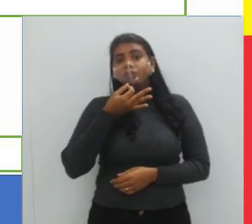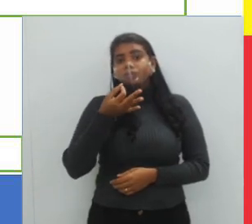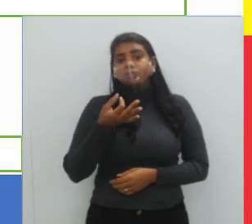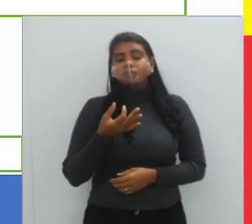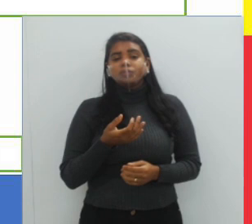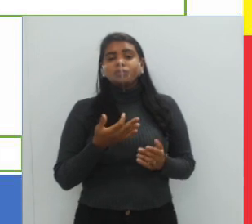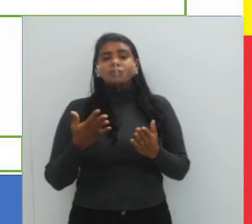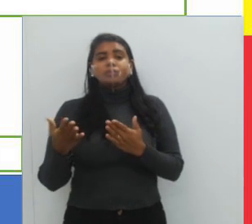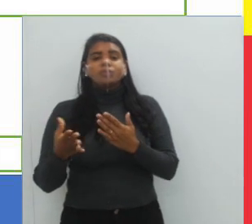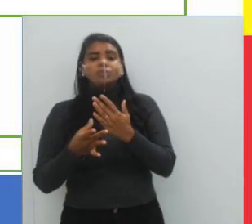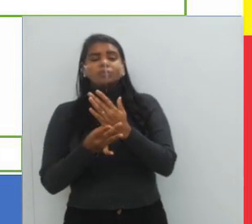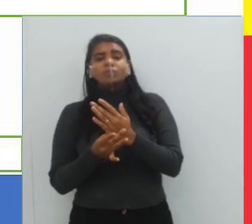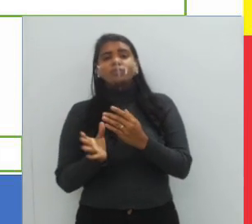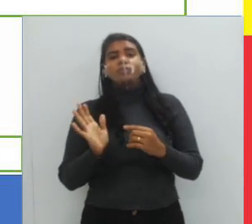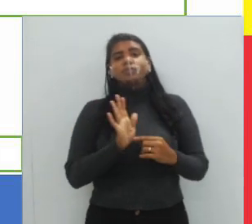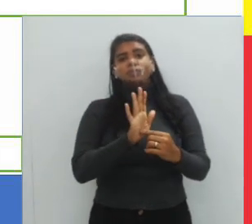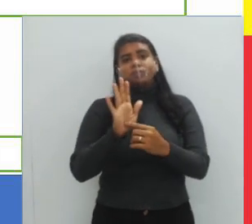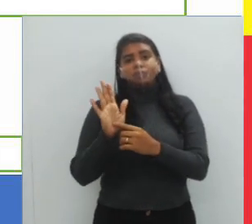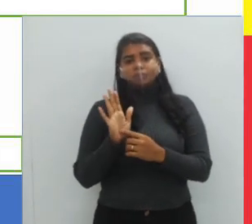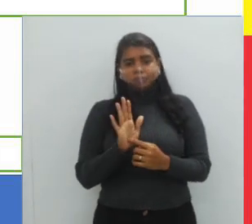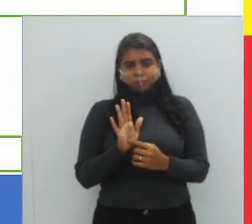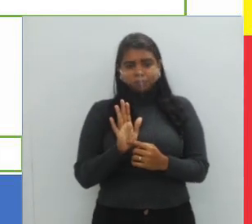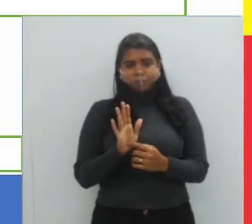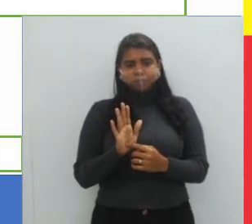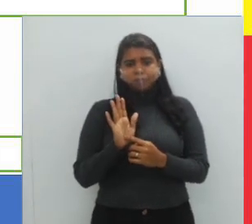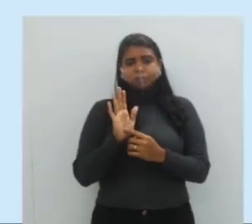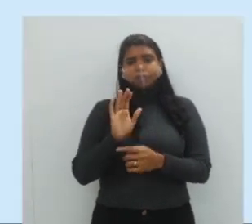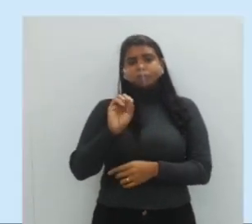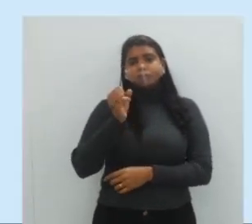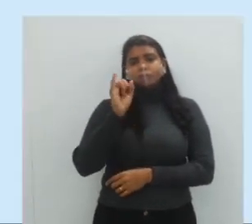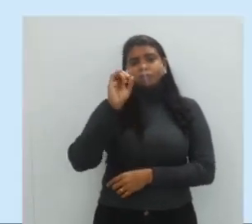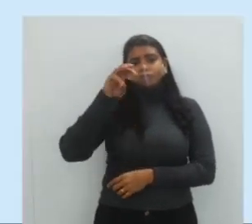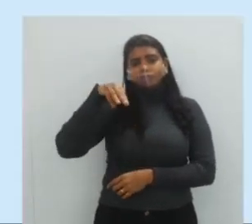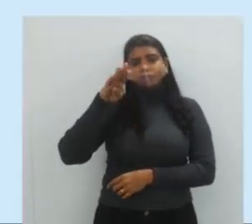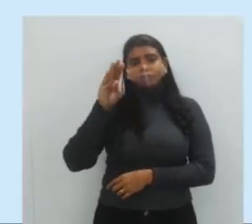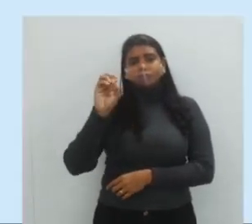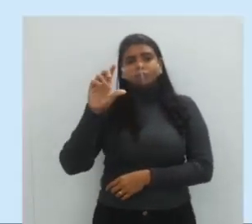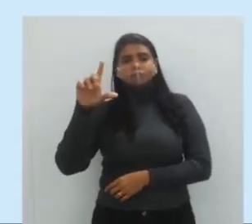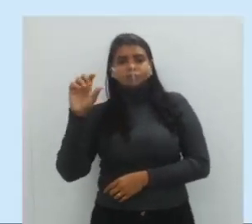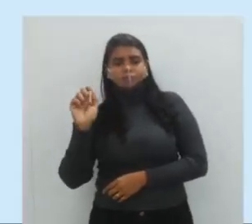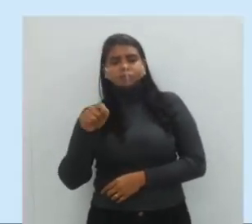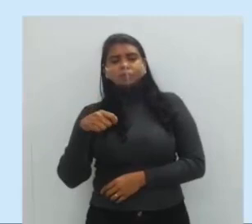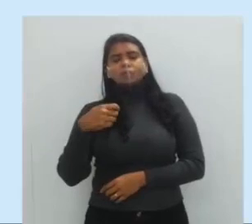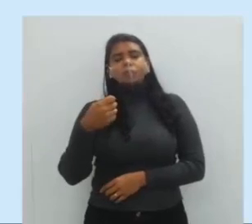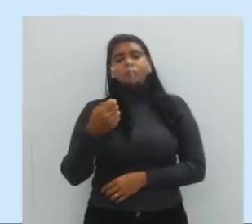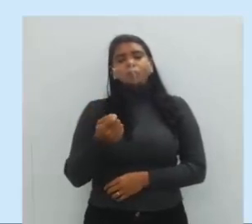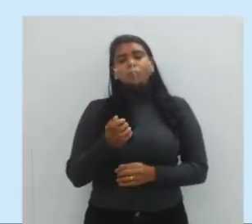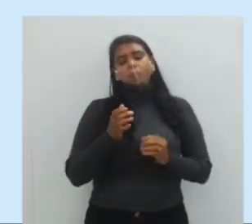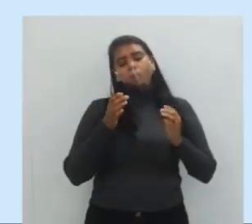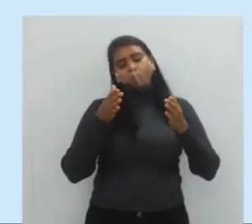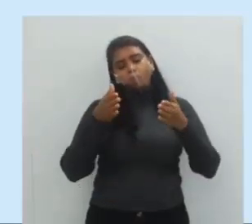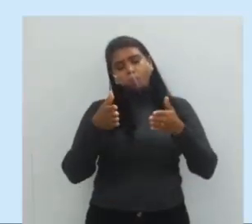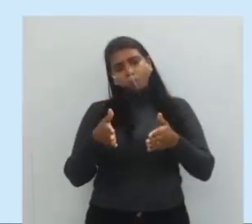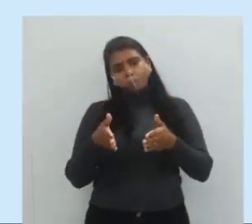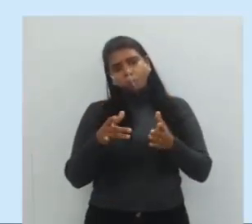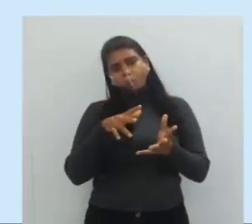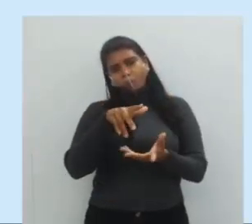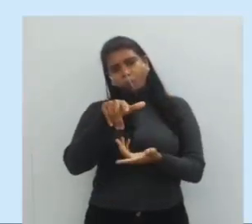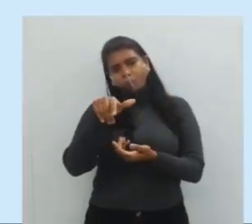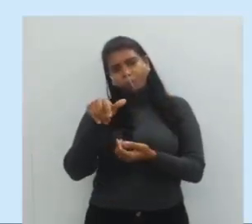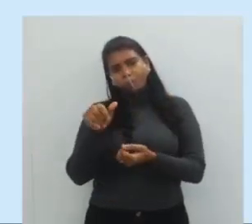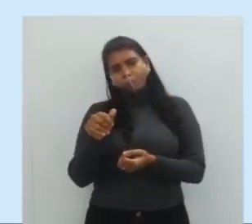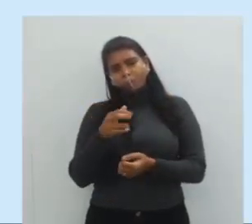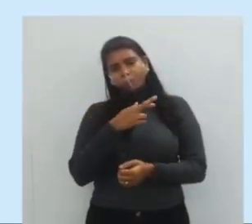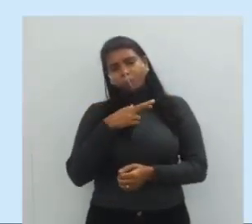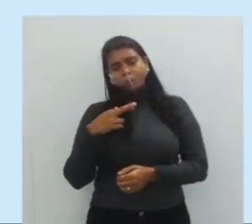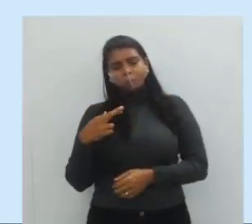ideia abstrata. Emblema, então símbolo. Vamos caminhar, vamos adentrar nesse